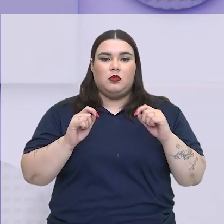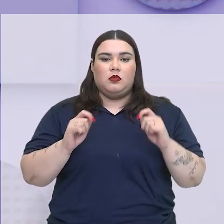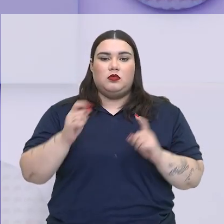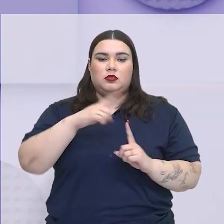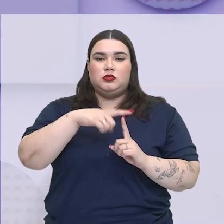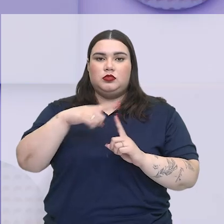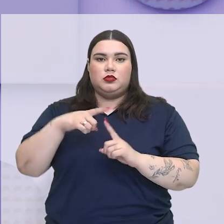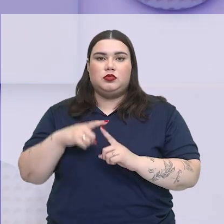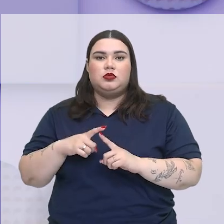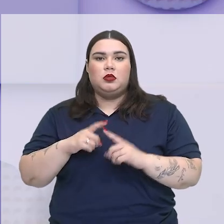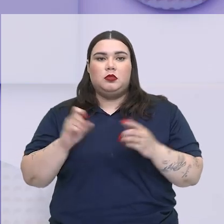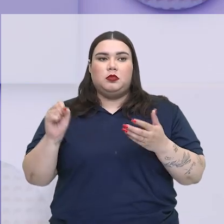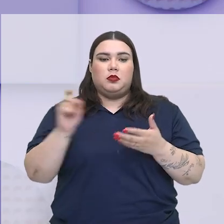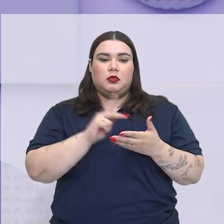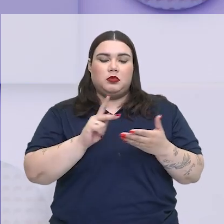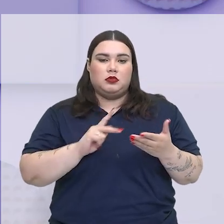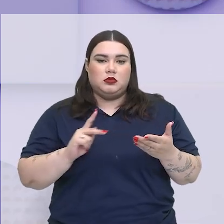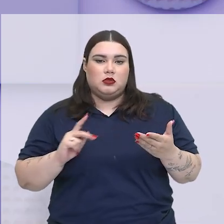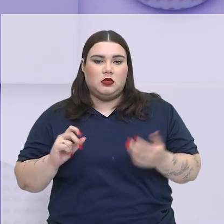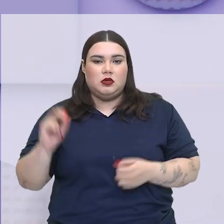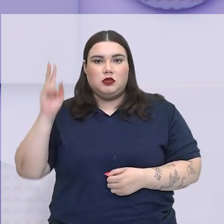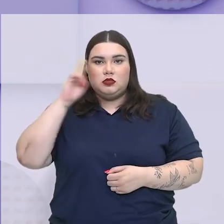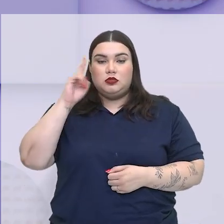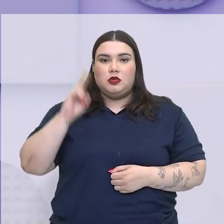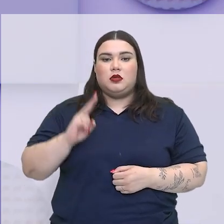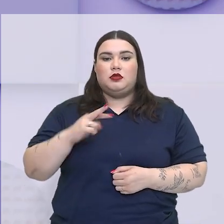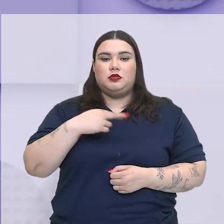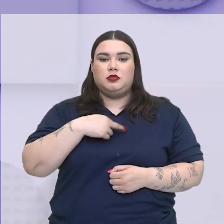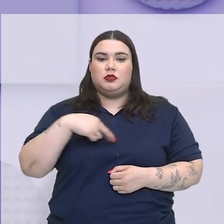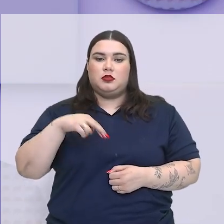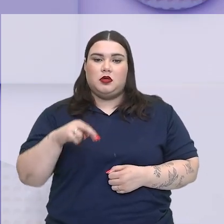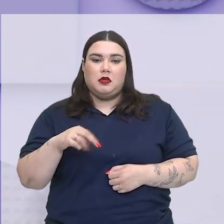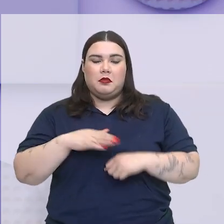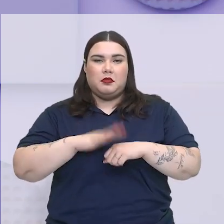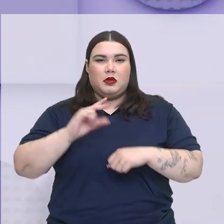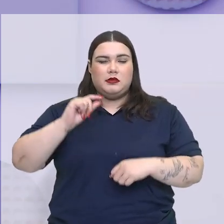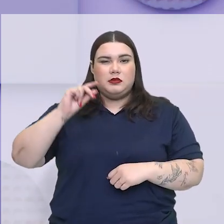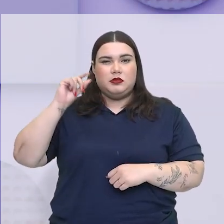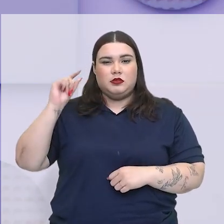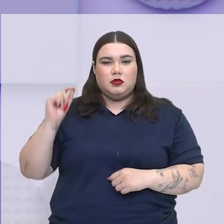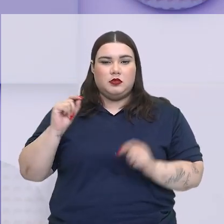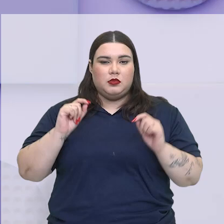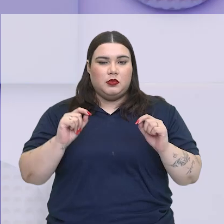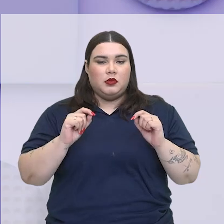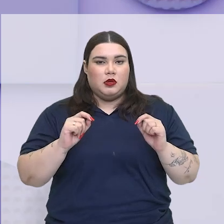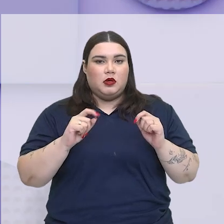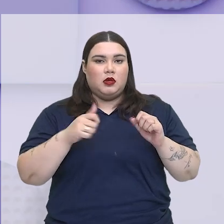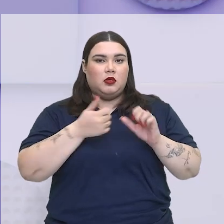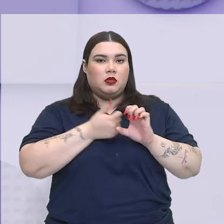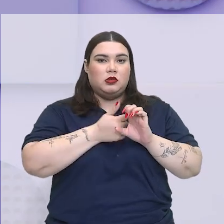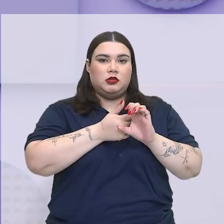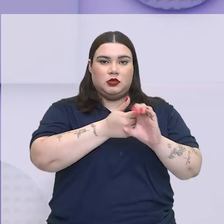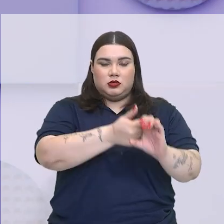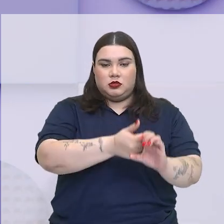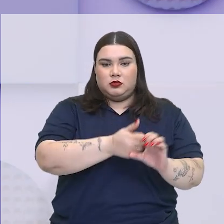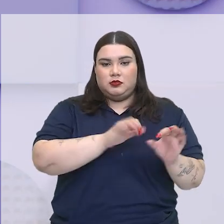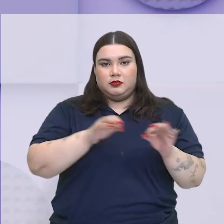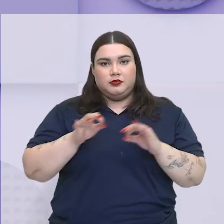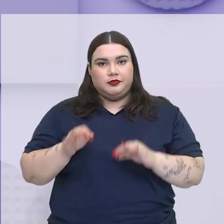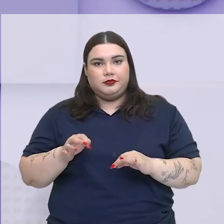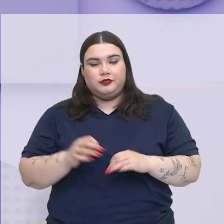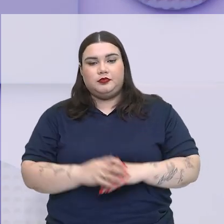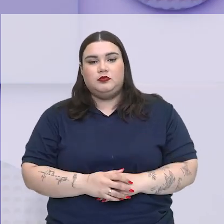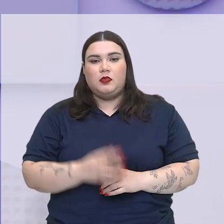feitura, de poesias, de histórias sagradas, que são mais antigas, inclusive, do que o cristianismo que você conhece. Do